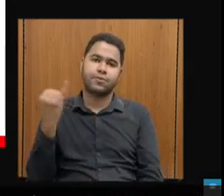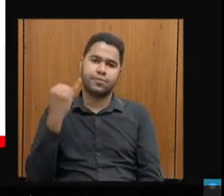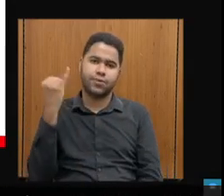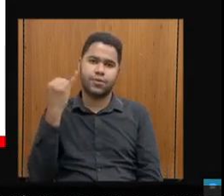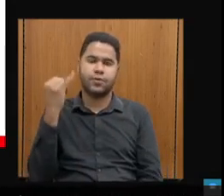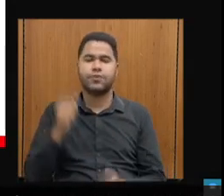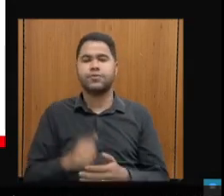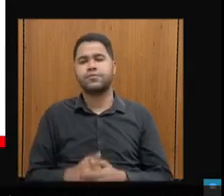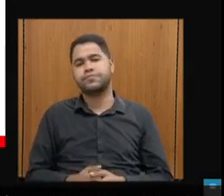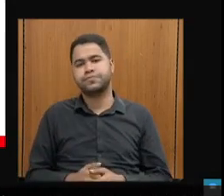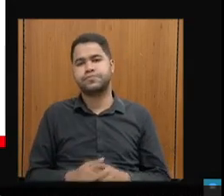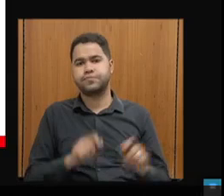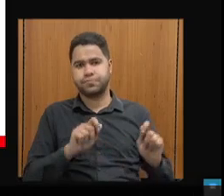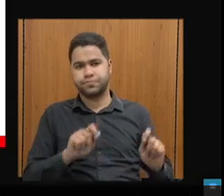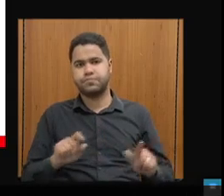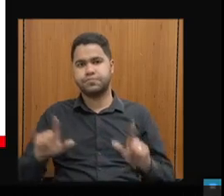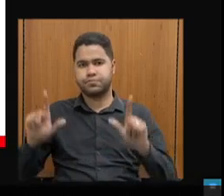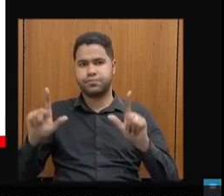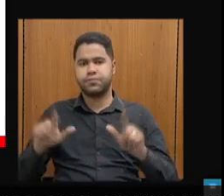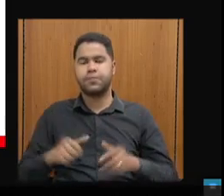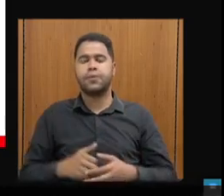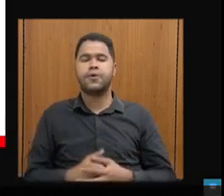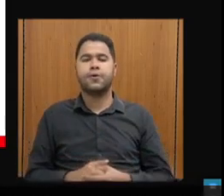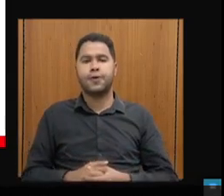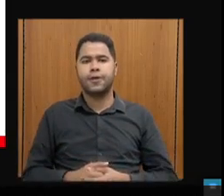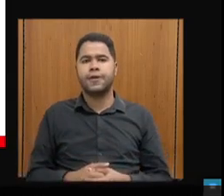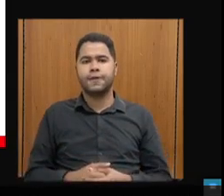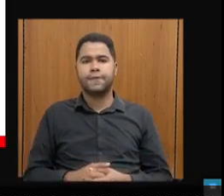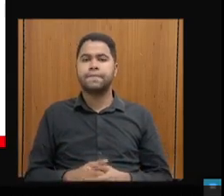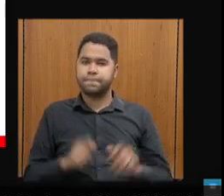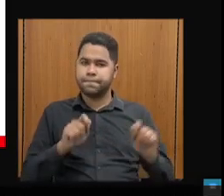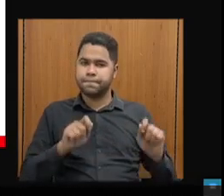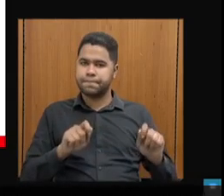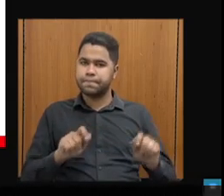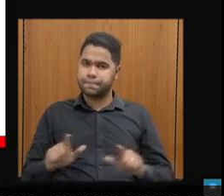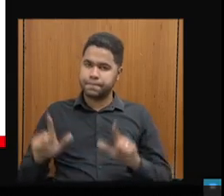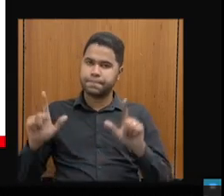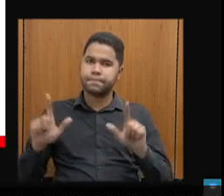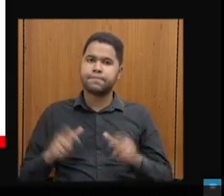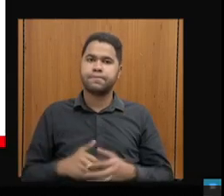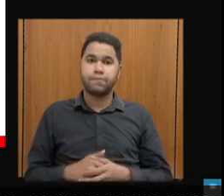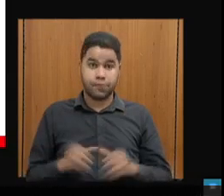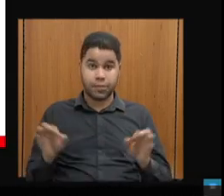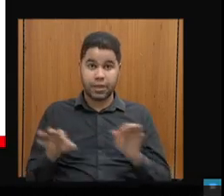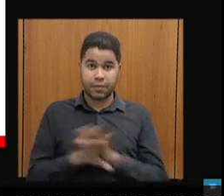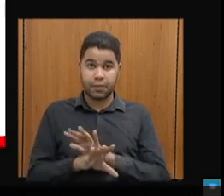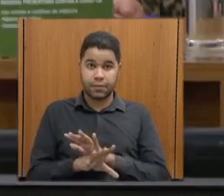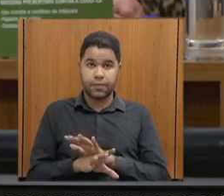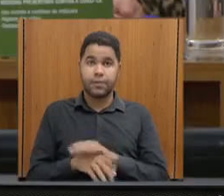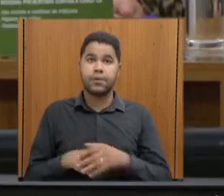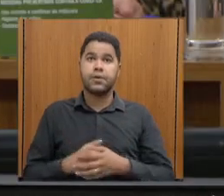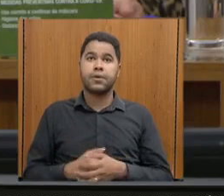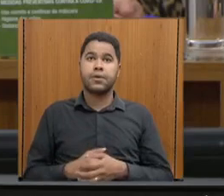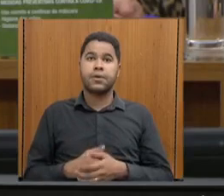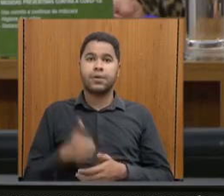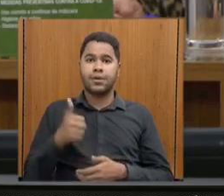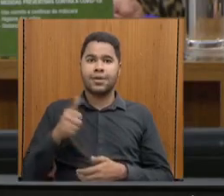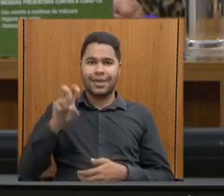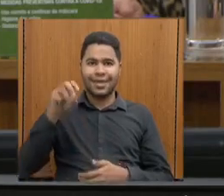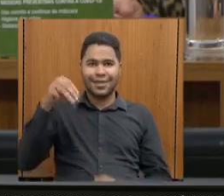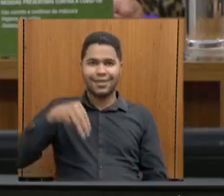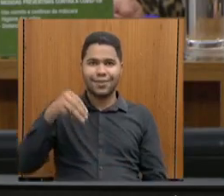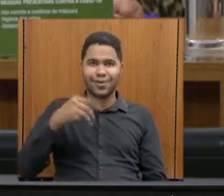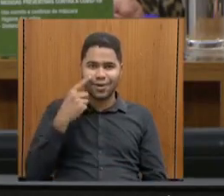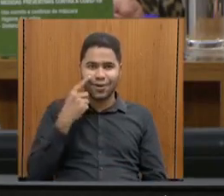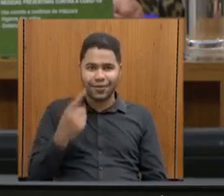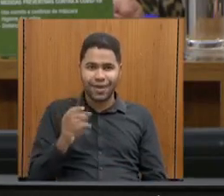favor e pode passar Tá bom eu fiz minutos a gente